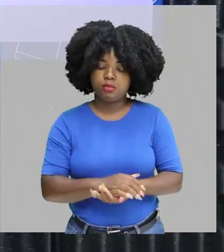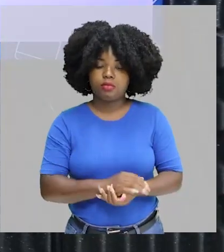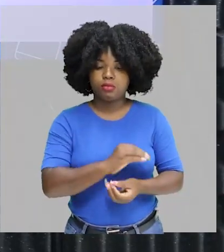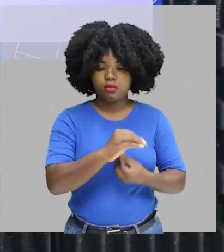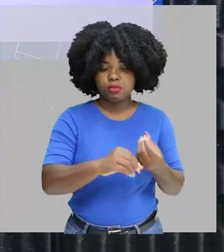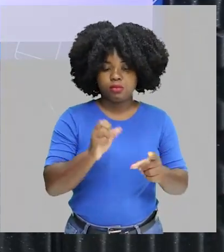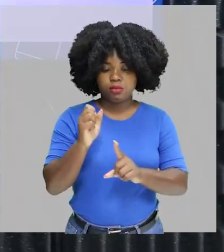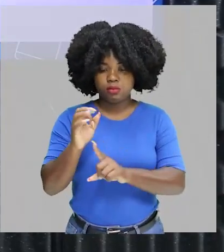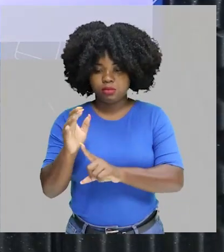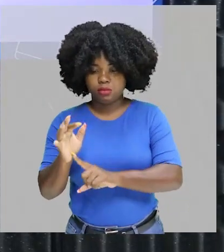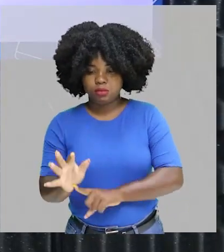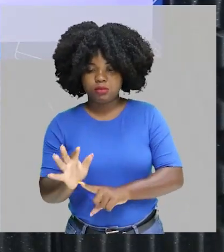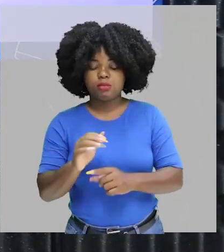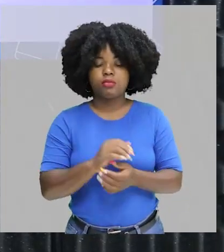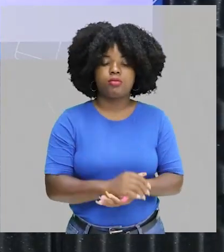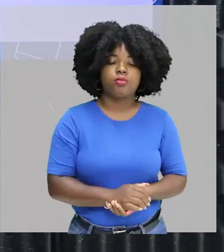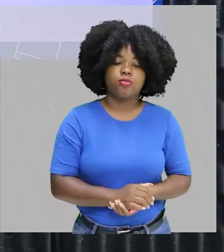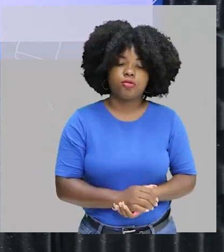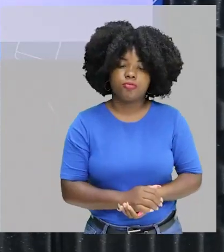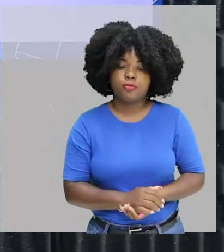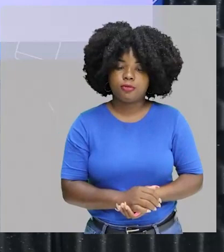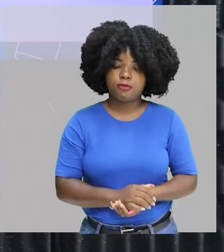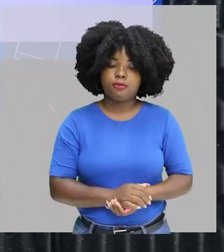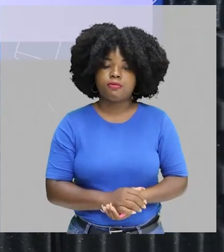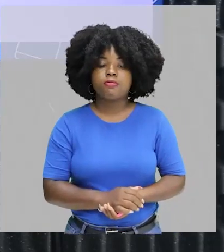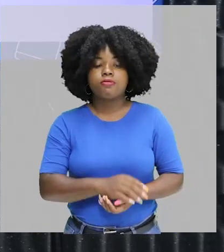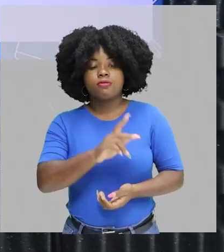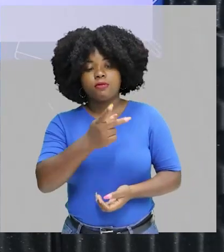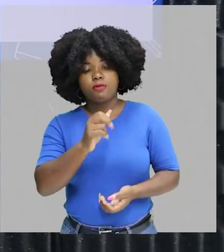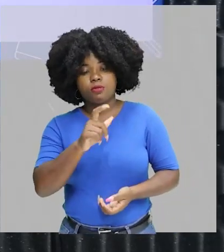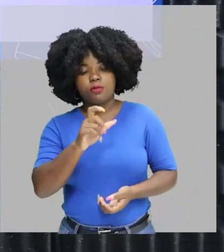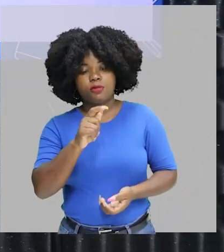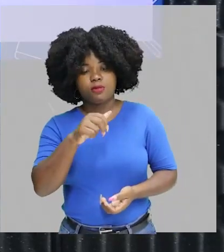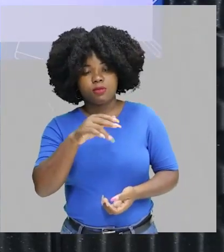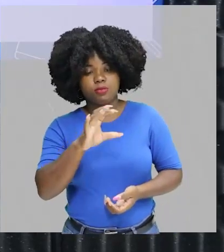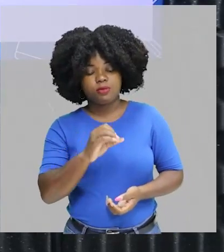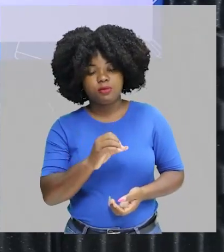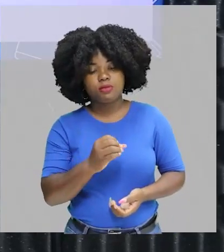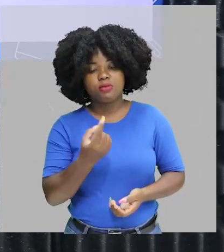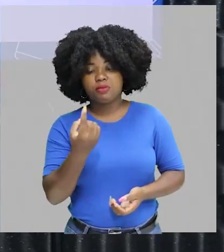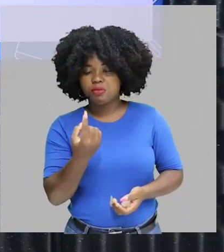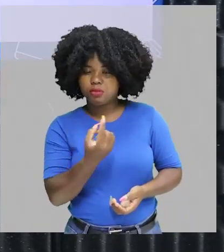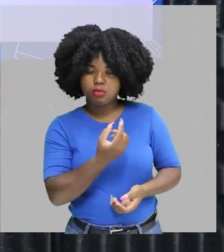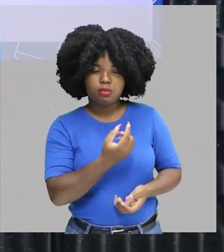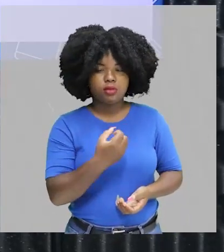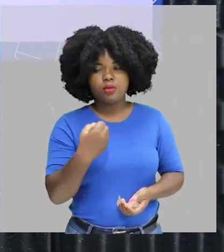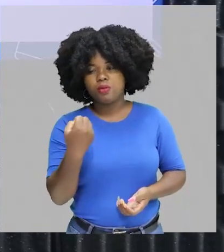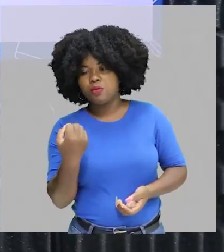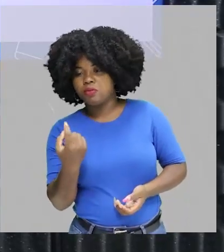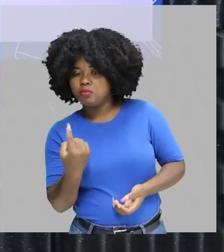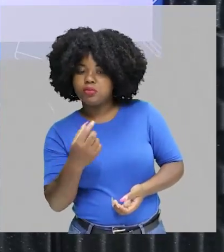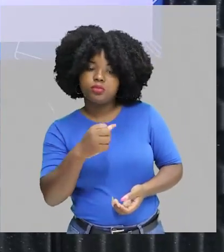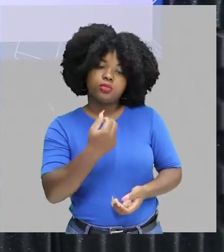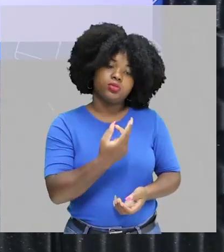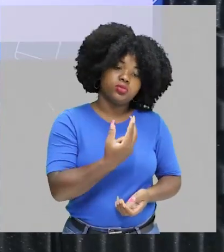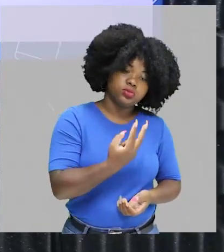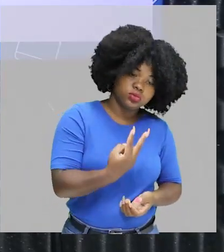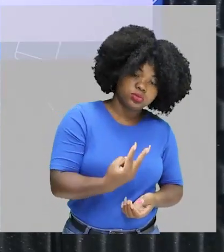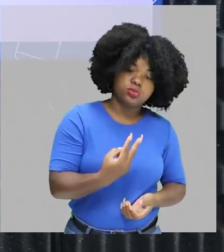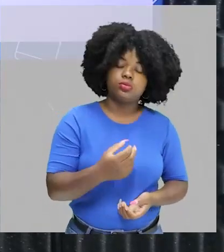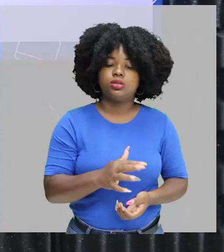gases dos halogênios. E aí esses halogênios, né, um desses dois, porque ó, eu tenho o